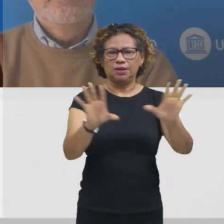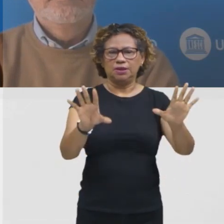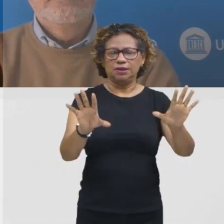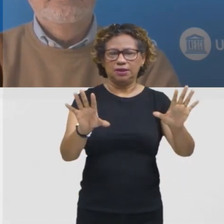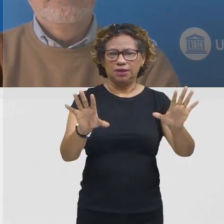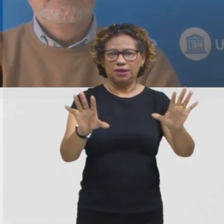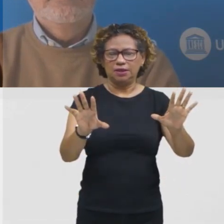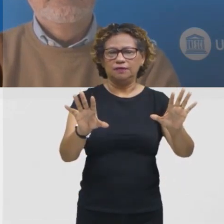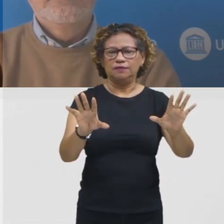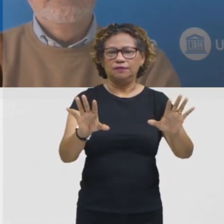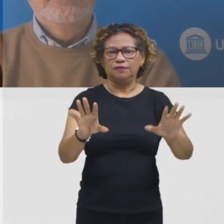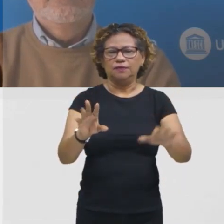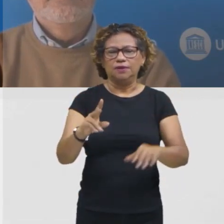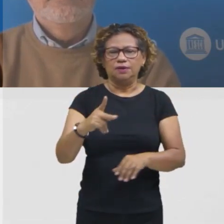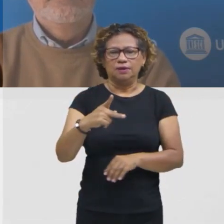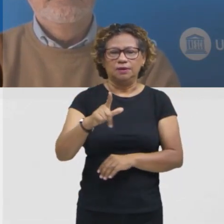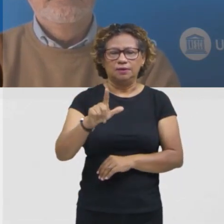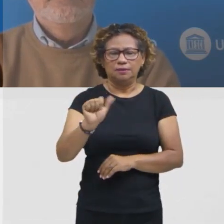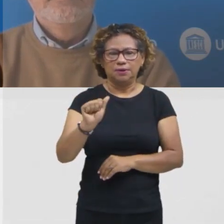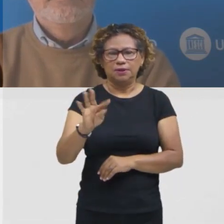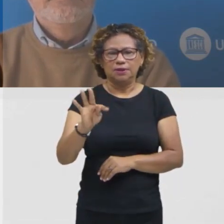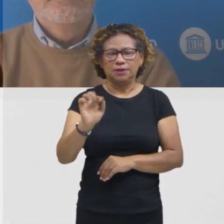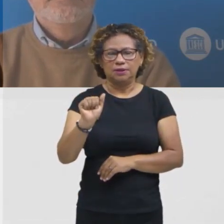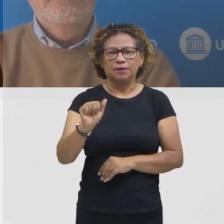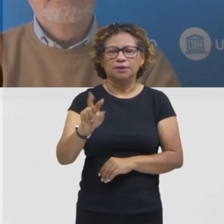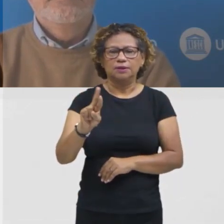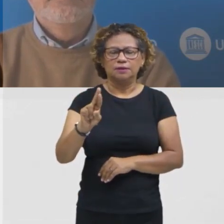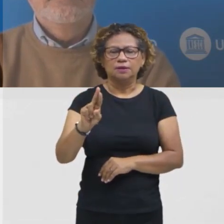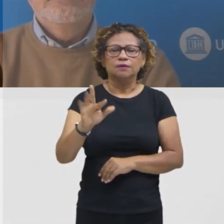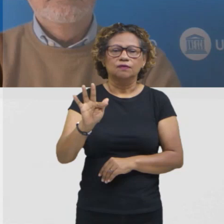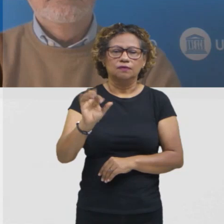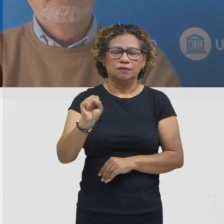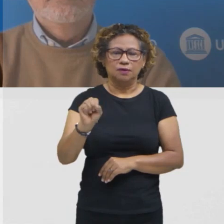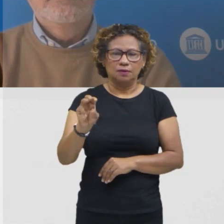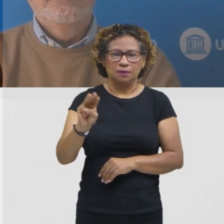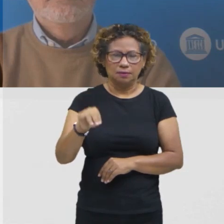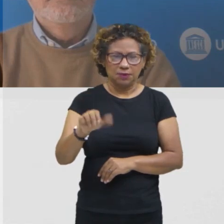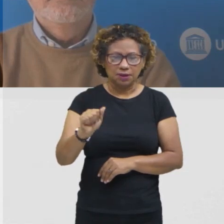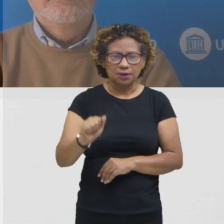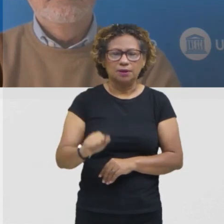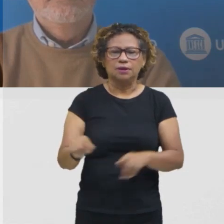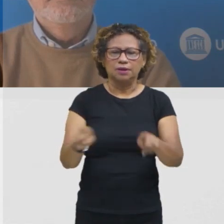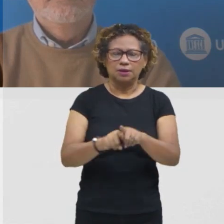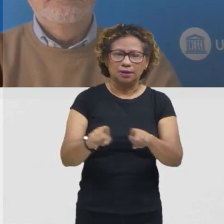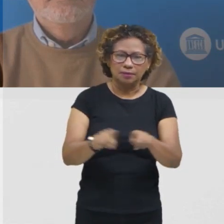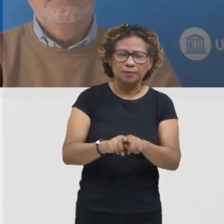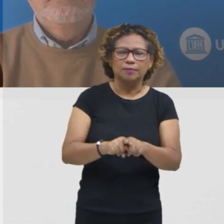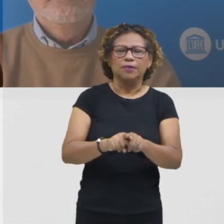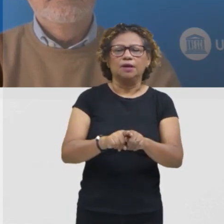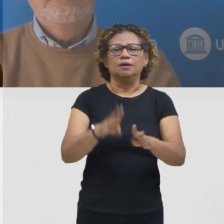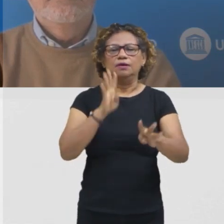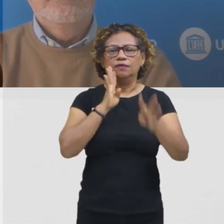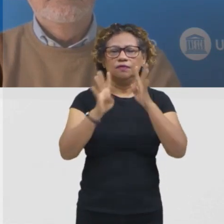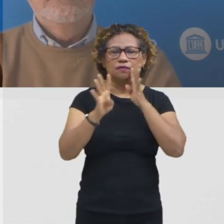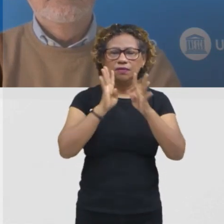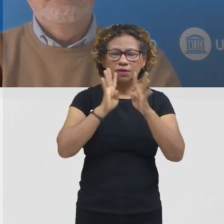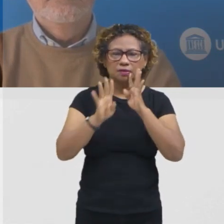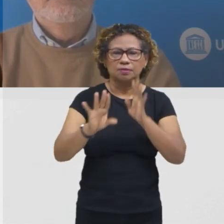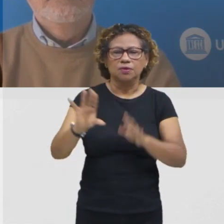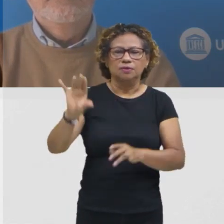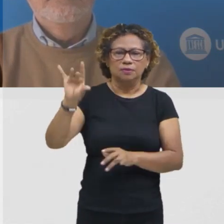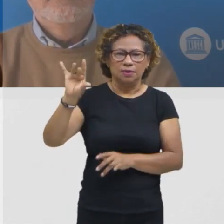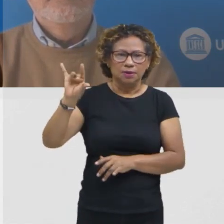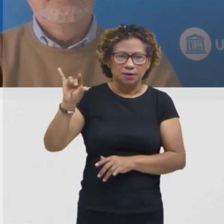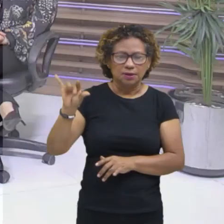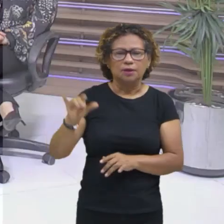plataformas Saber Mais e também nas nossas redes sociais. Pedindo também que nos sigam no Facebook, no Instagram. E eu